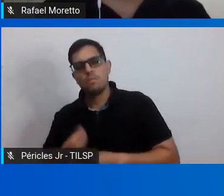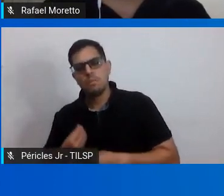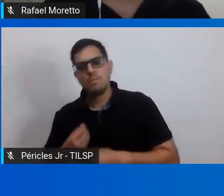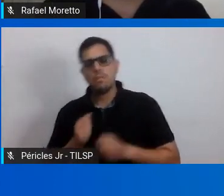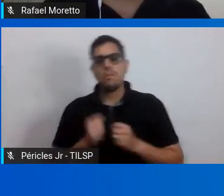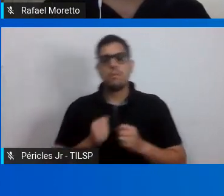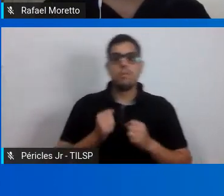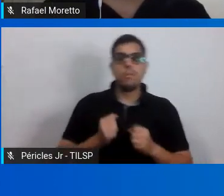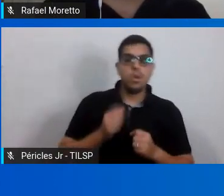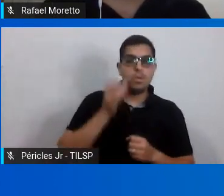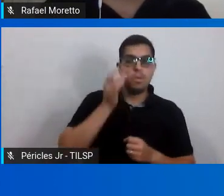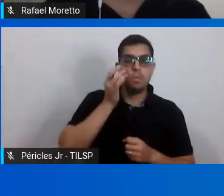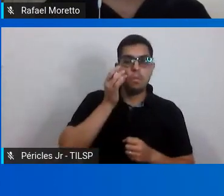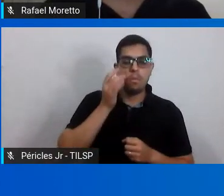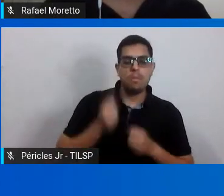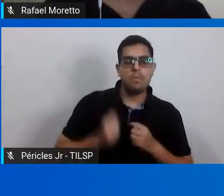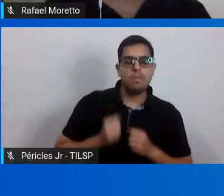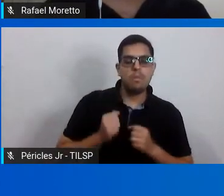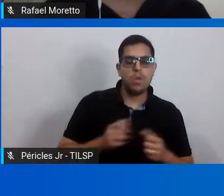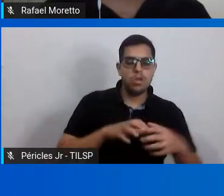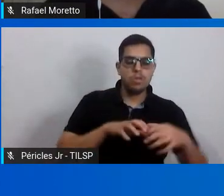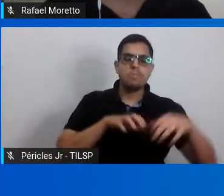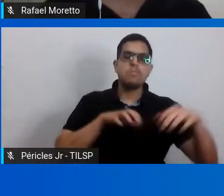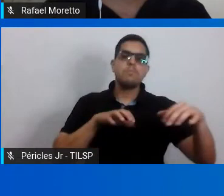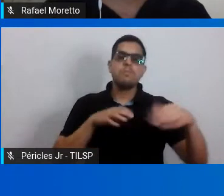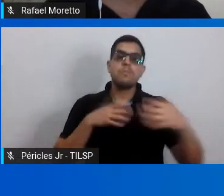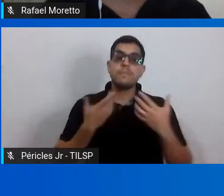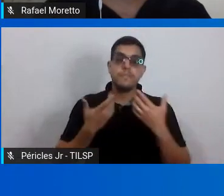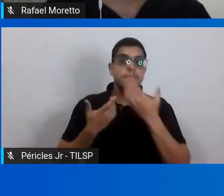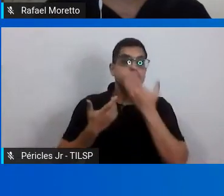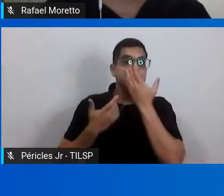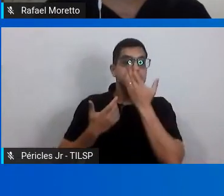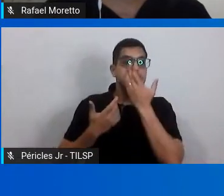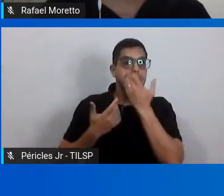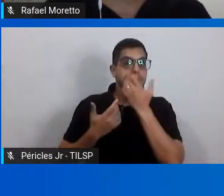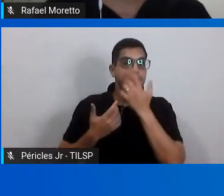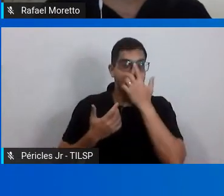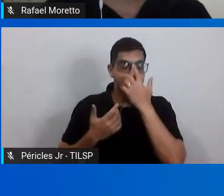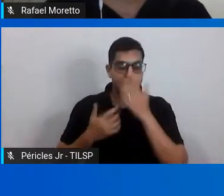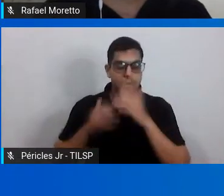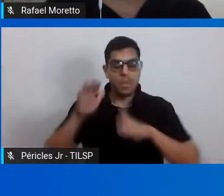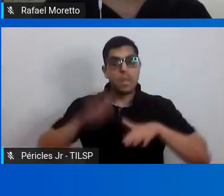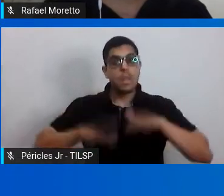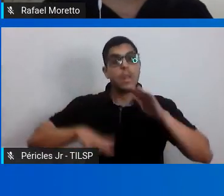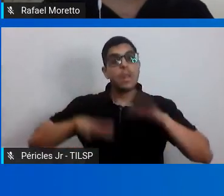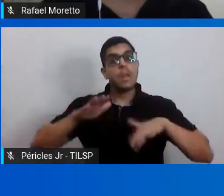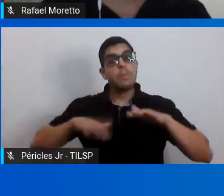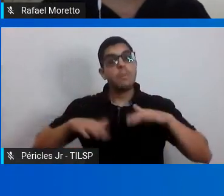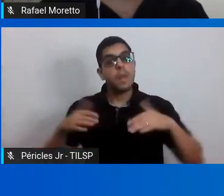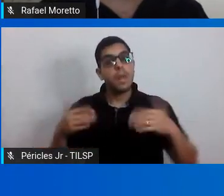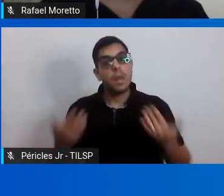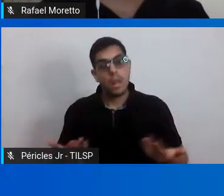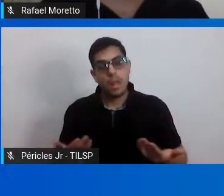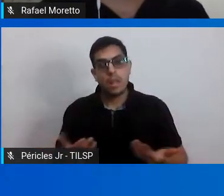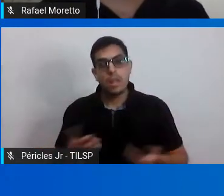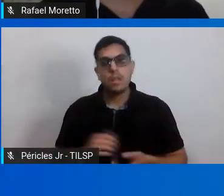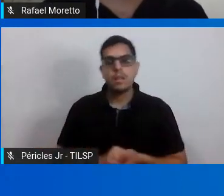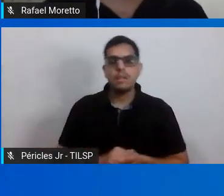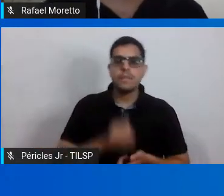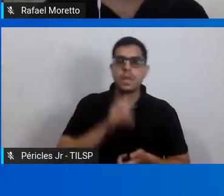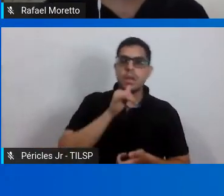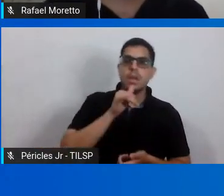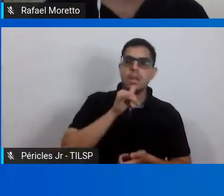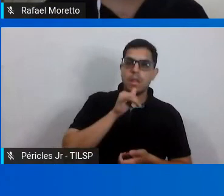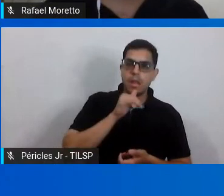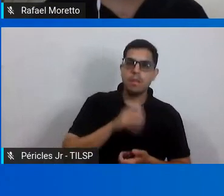tivesse concretamente o melhor uso para o aluno muito frequentemente você encontra professores que estão vinculados ao ambiente